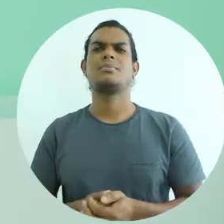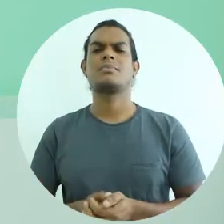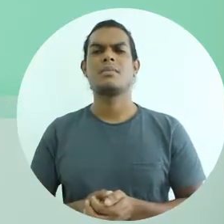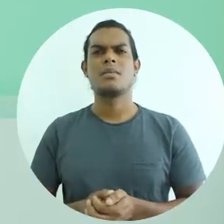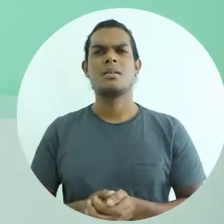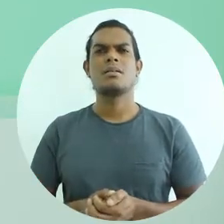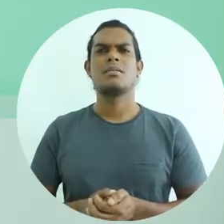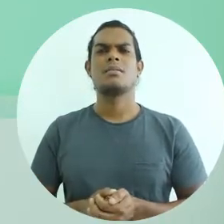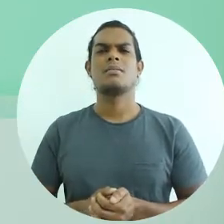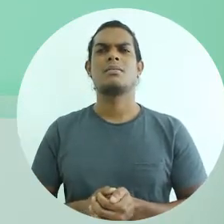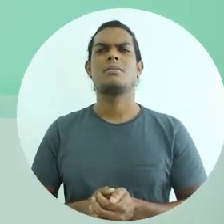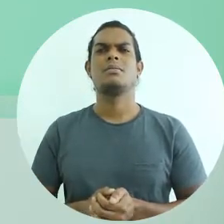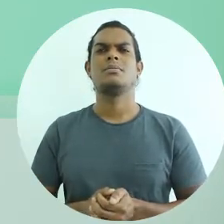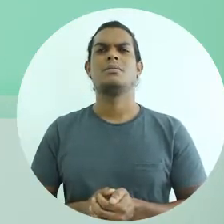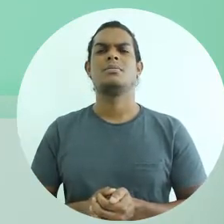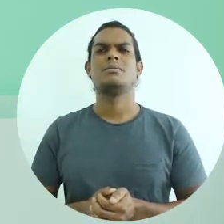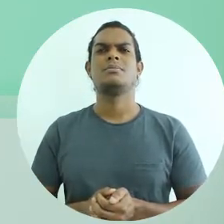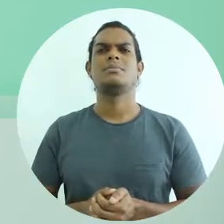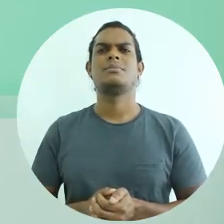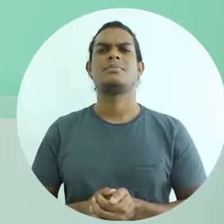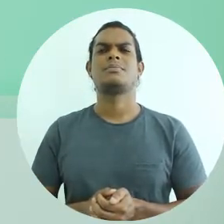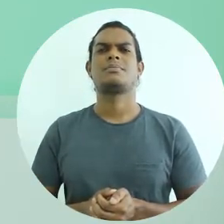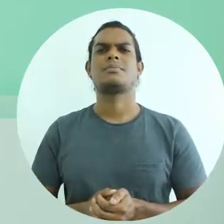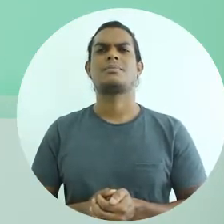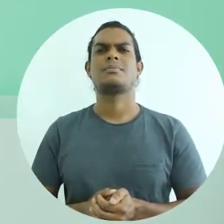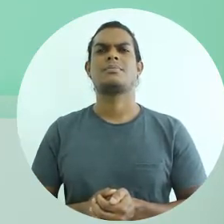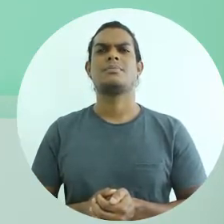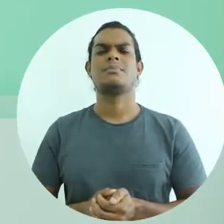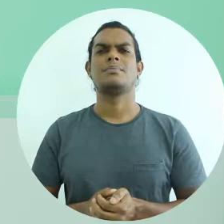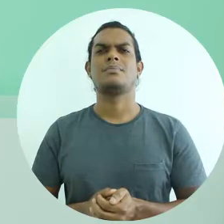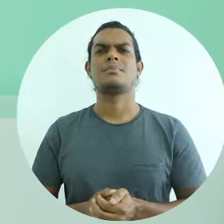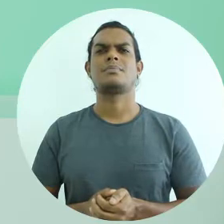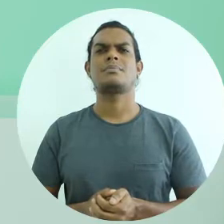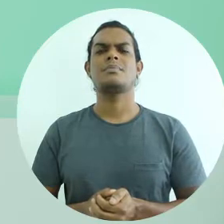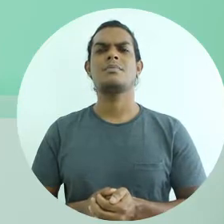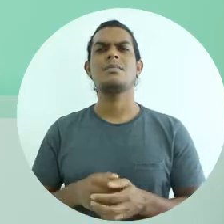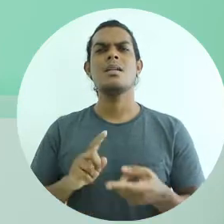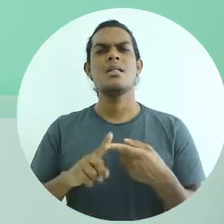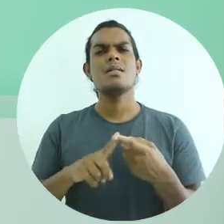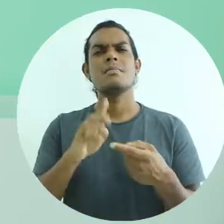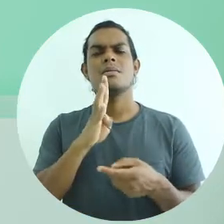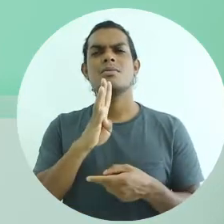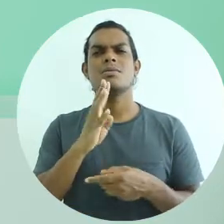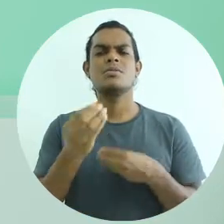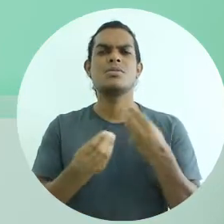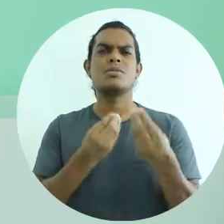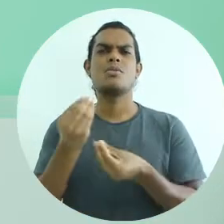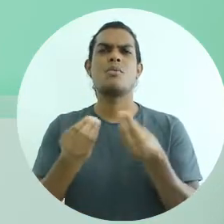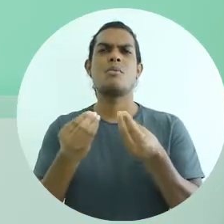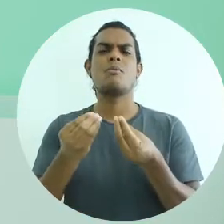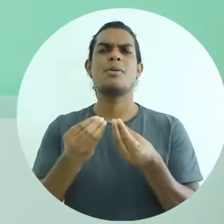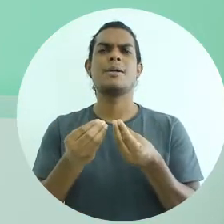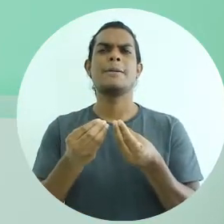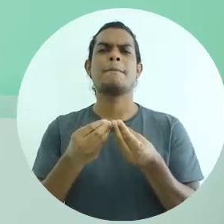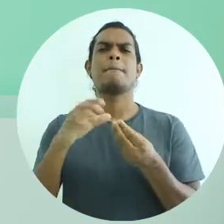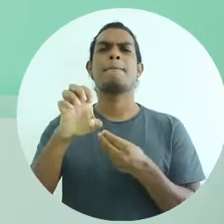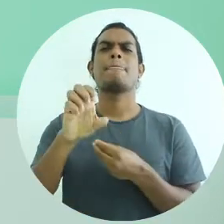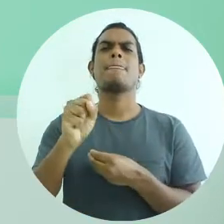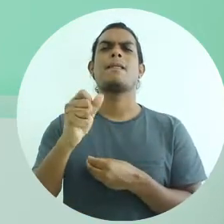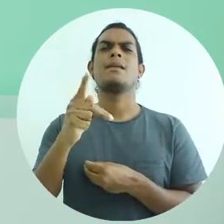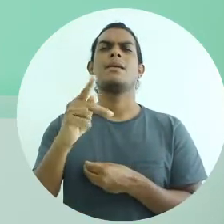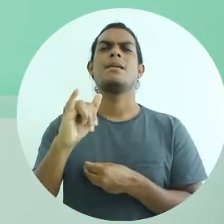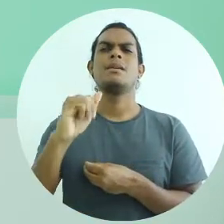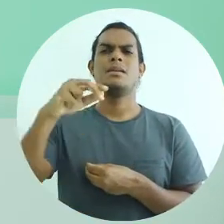Ishikawa, criador dessa ferramenta, por isso que ela tem esse nome. Mas ela também é conhecida aqui no Brasil como espinha de peixe, porque ela